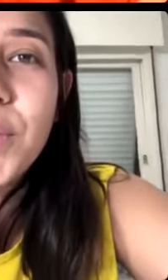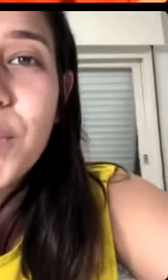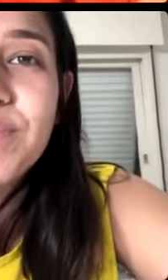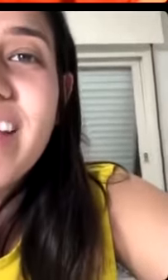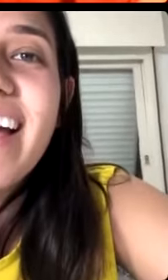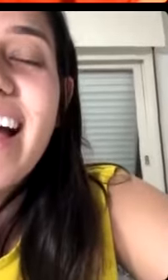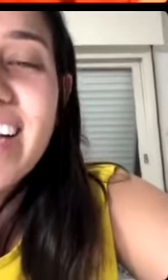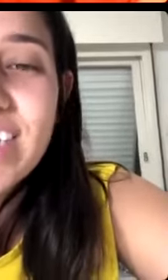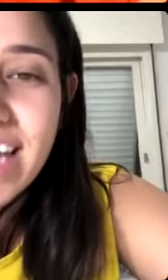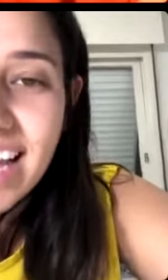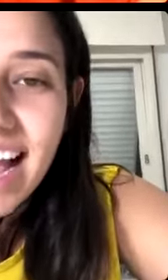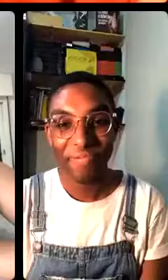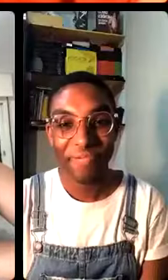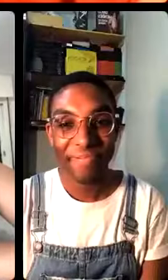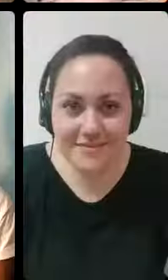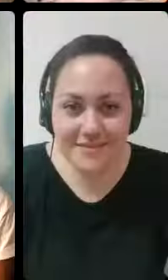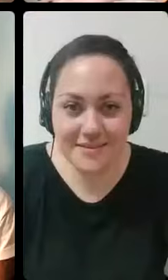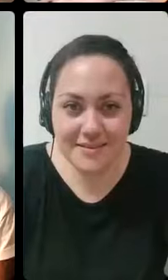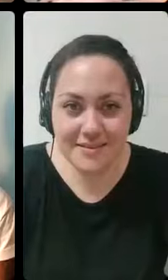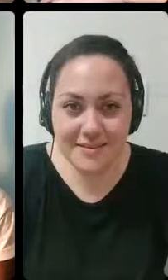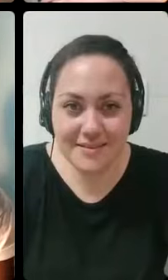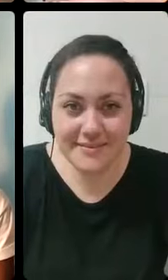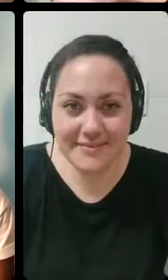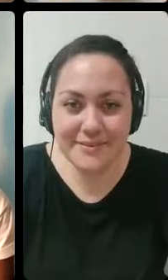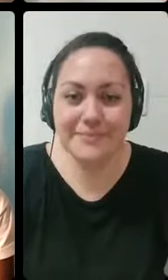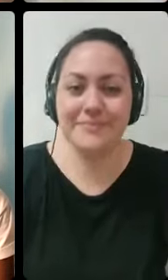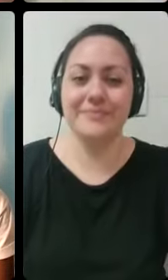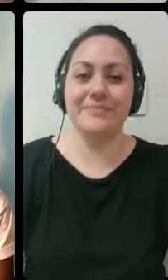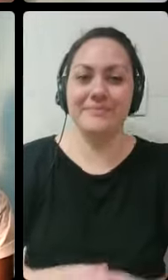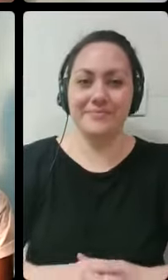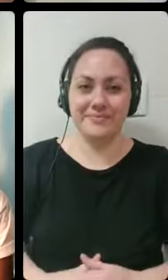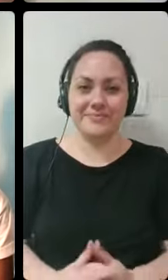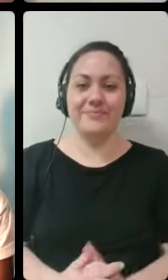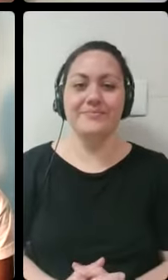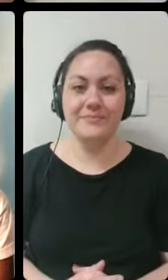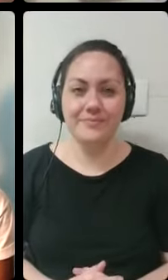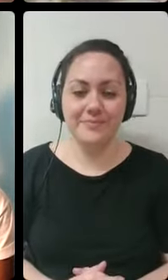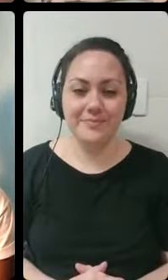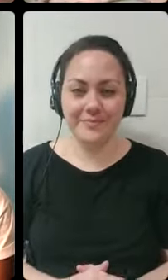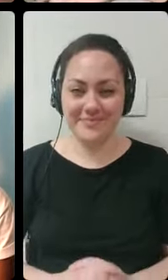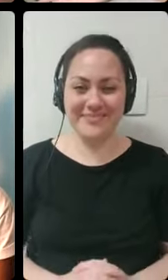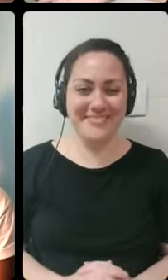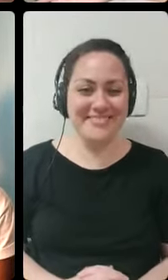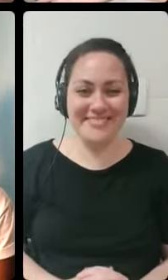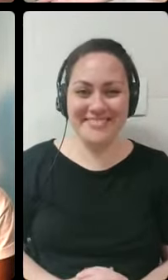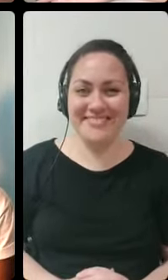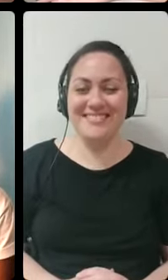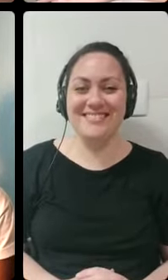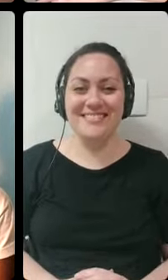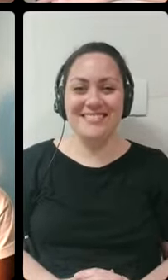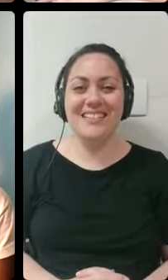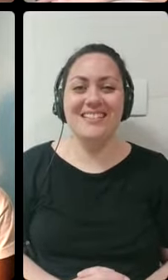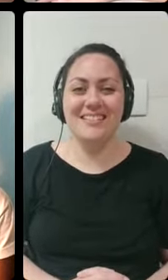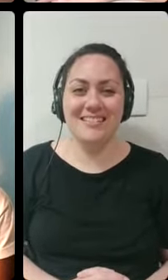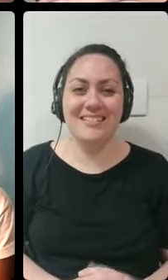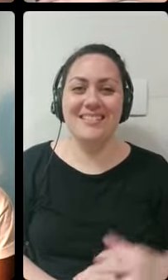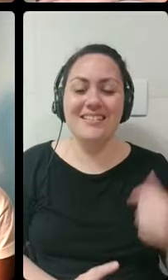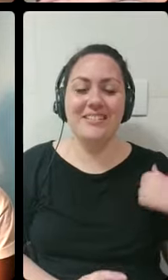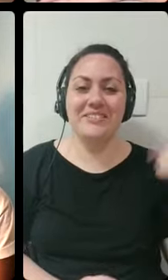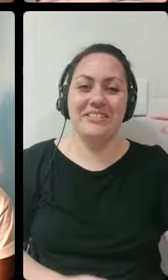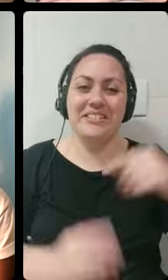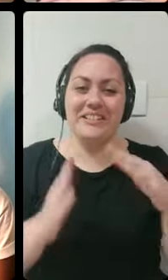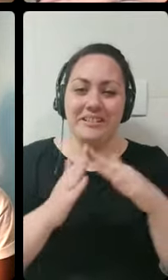projeto Rondon? Aí cheguei em casa, pesquisei no Google e também no site da universidade, e aí que eu